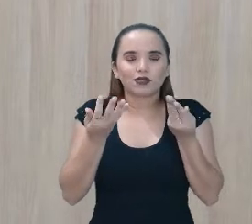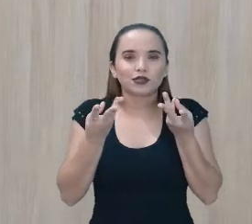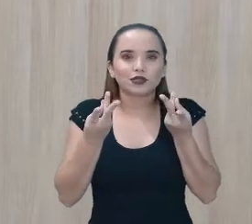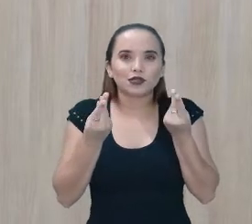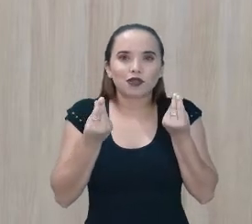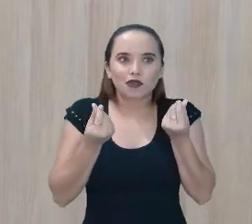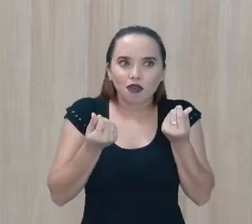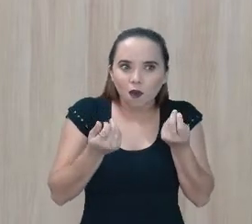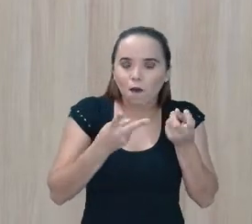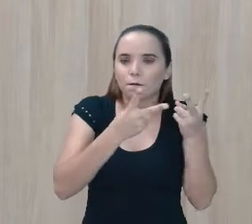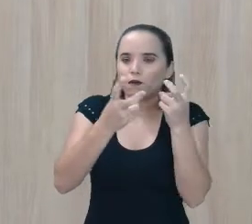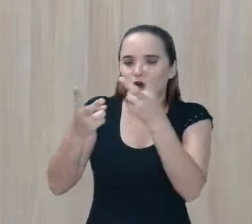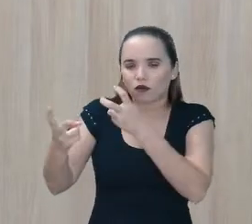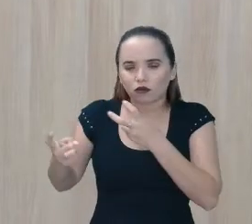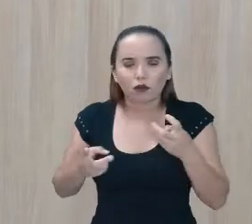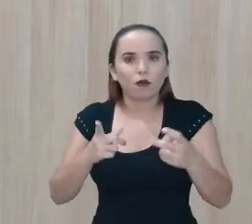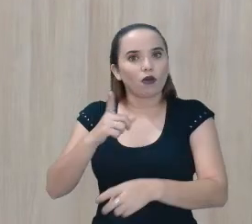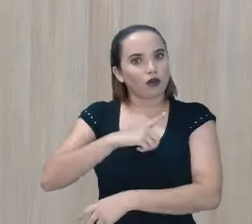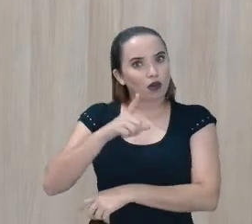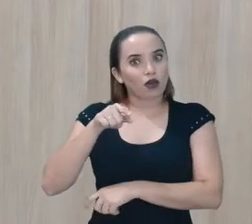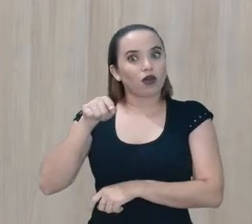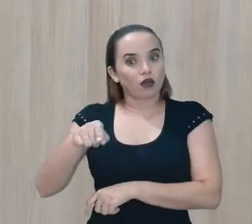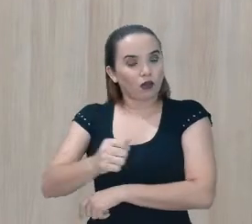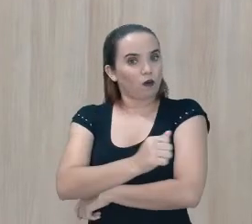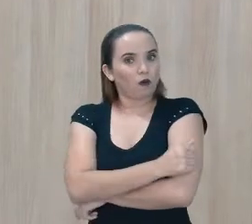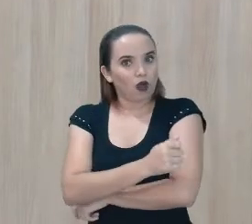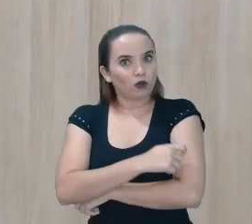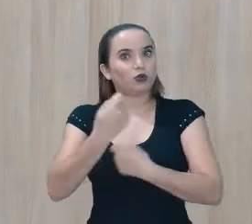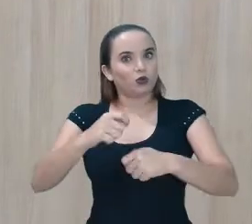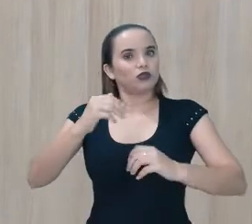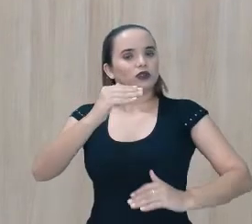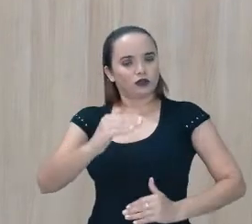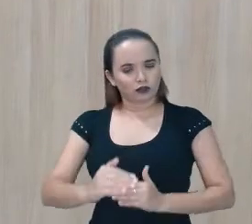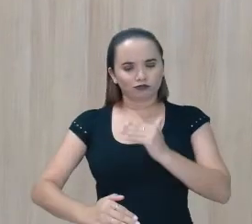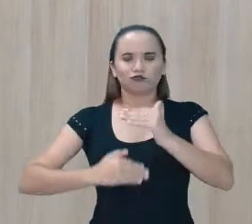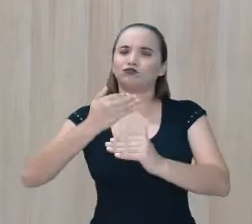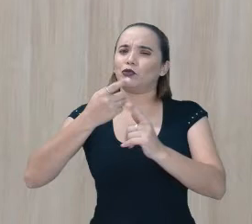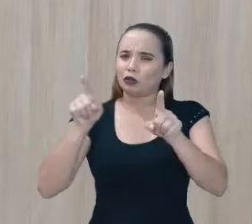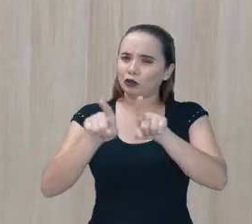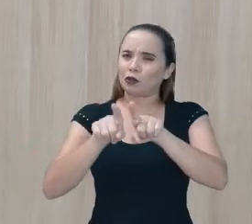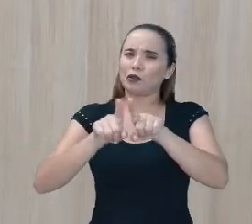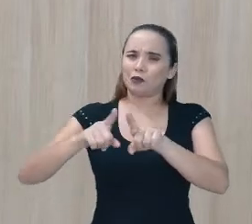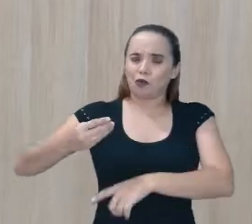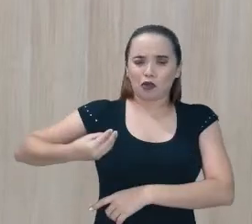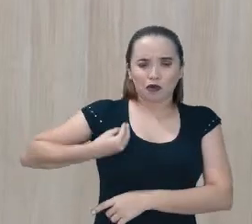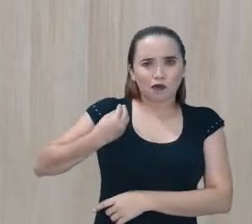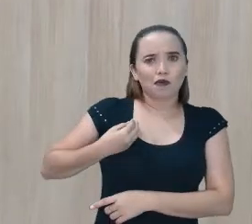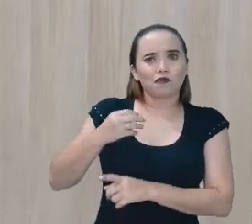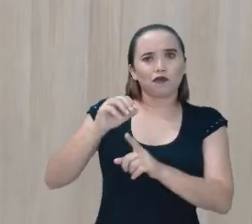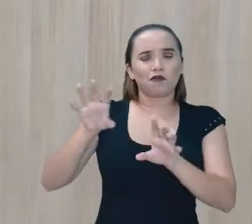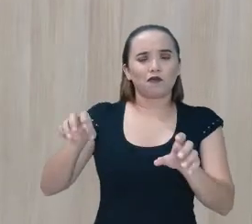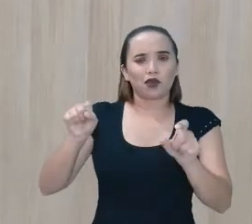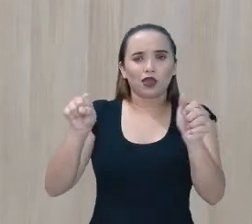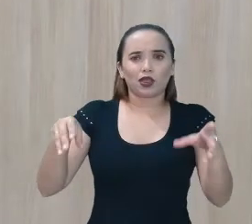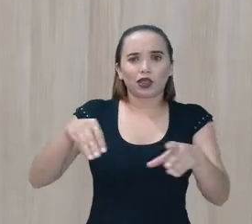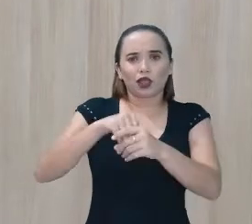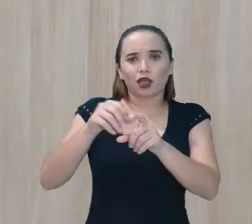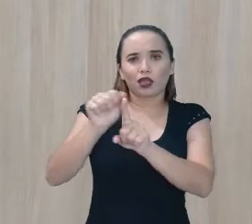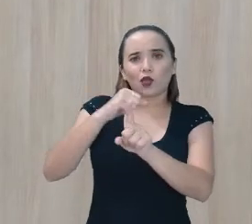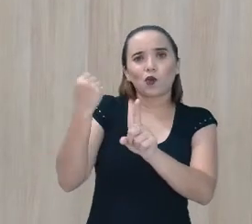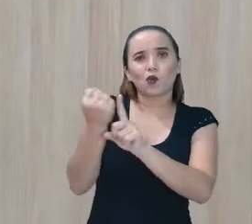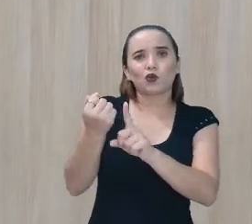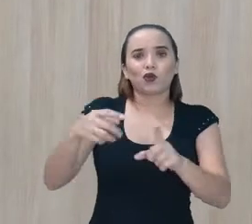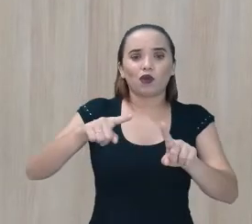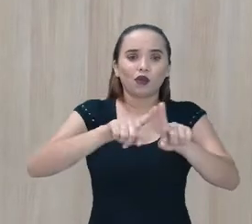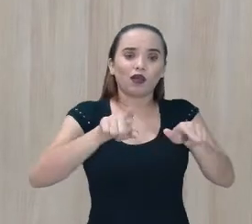ele comece a desenvolver e viver na sociedade, na escola, com mais autonomia. E para a